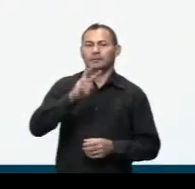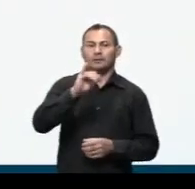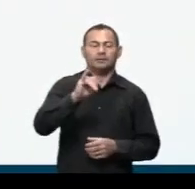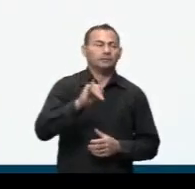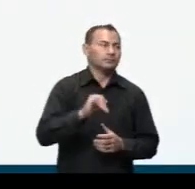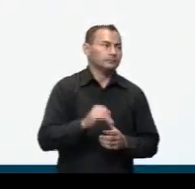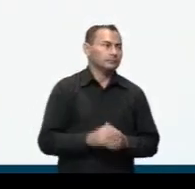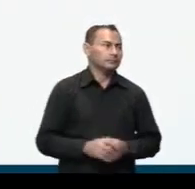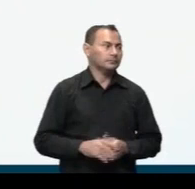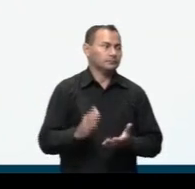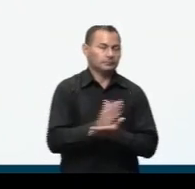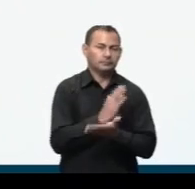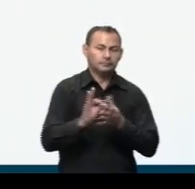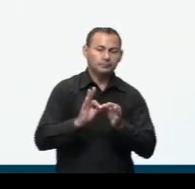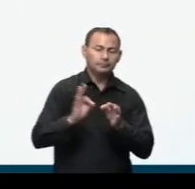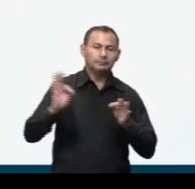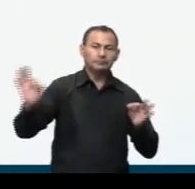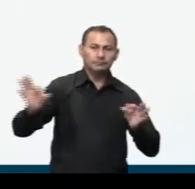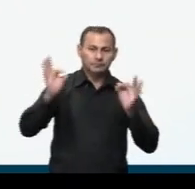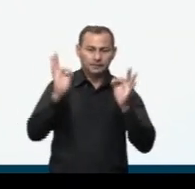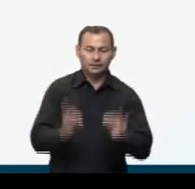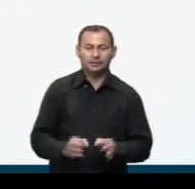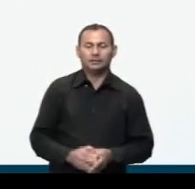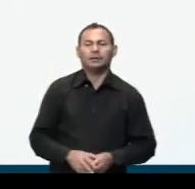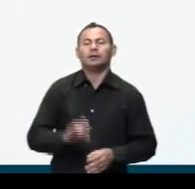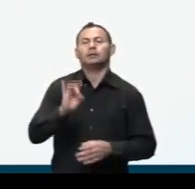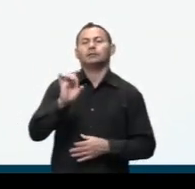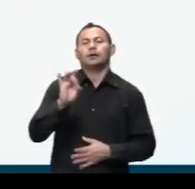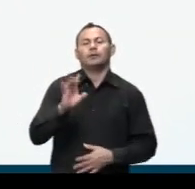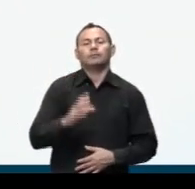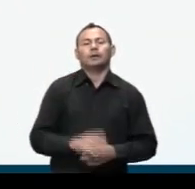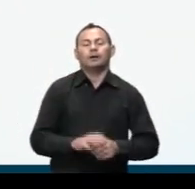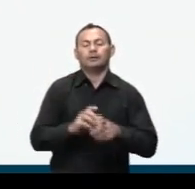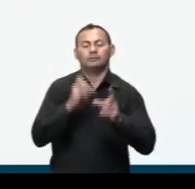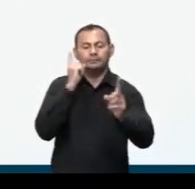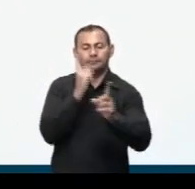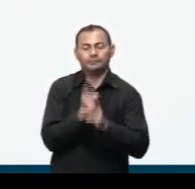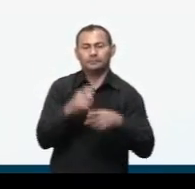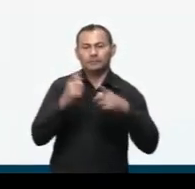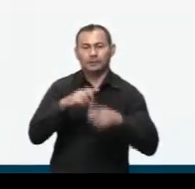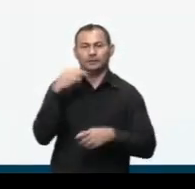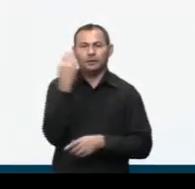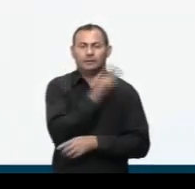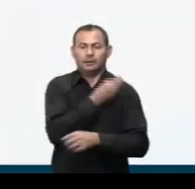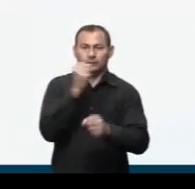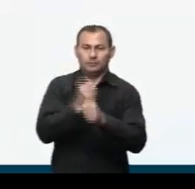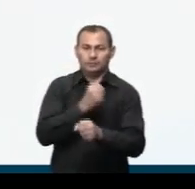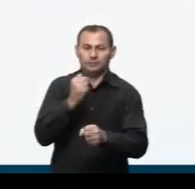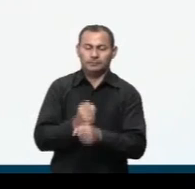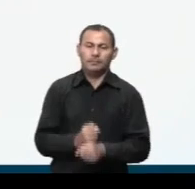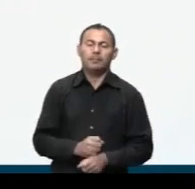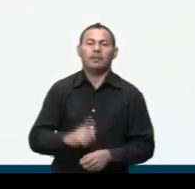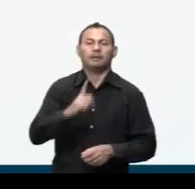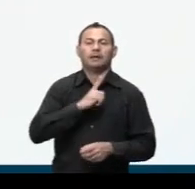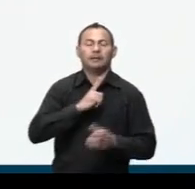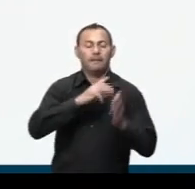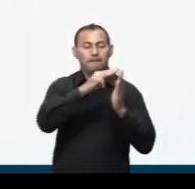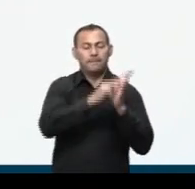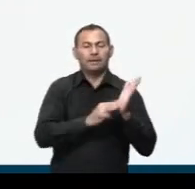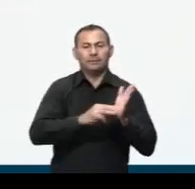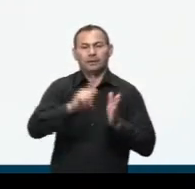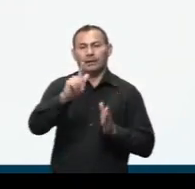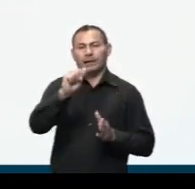ser uma certa distância dele, tá bom? Ele serve só para localizar a nossa construção. E a gente tem o